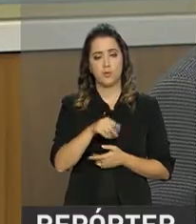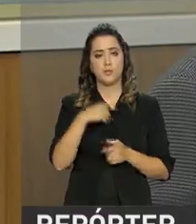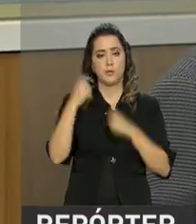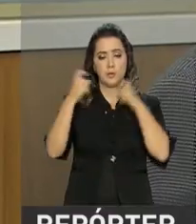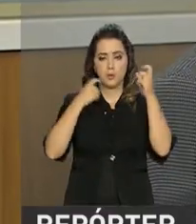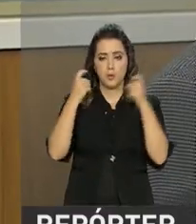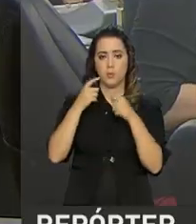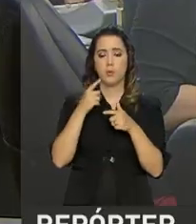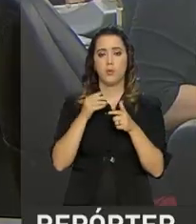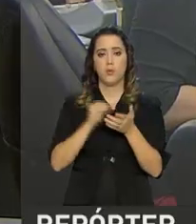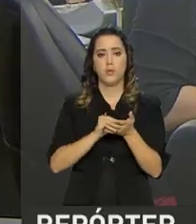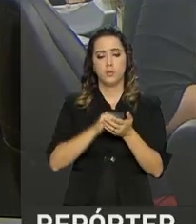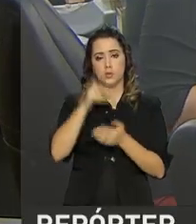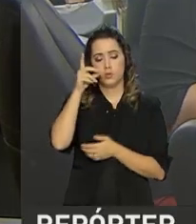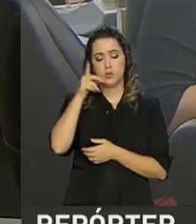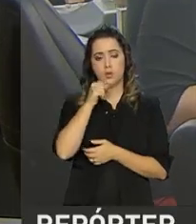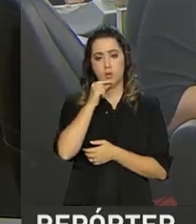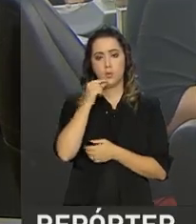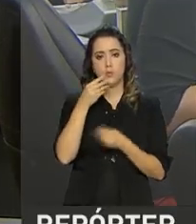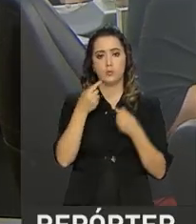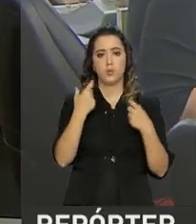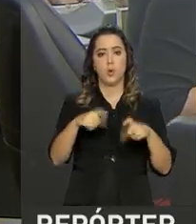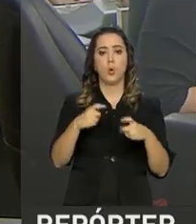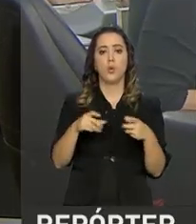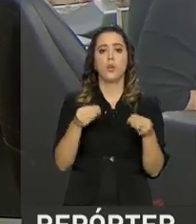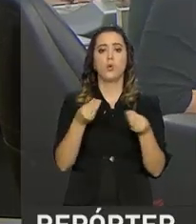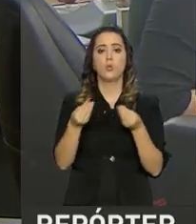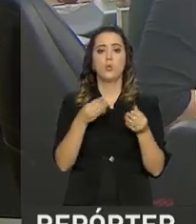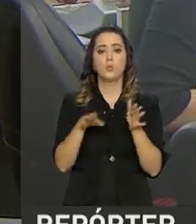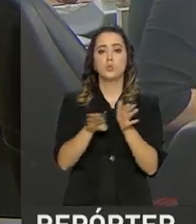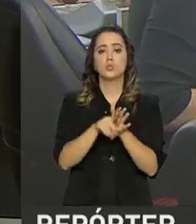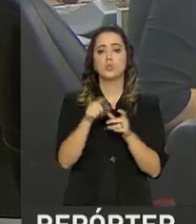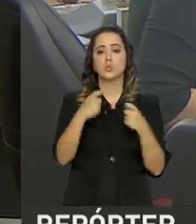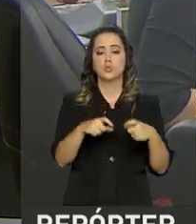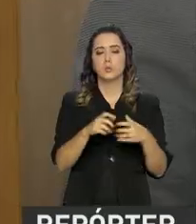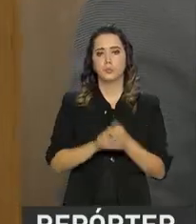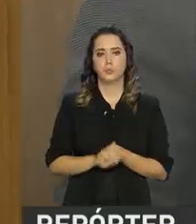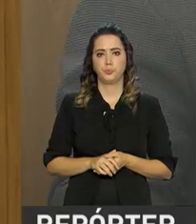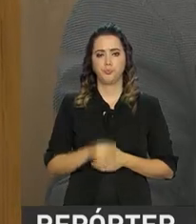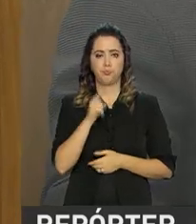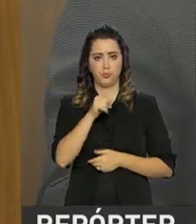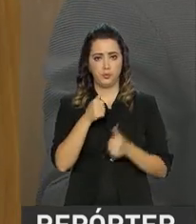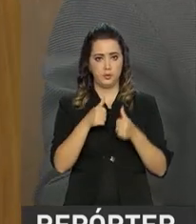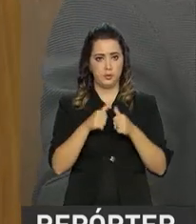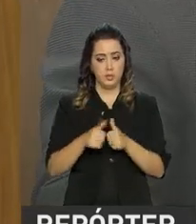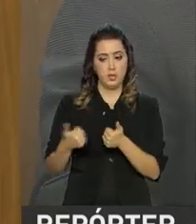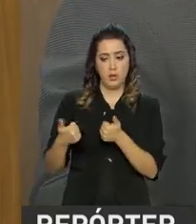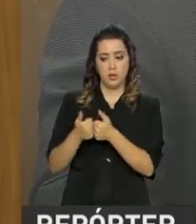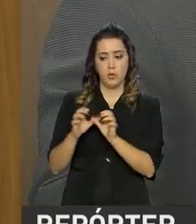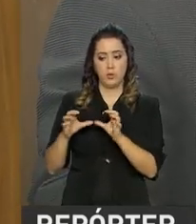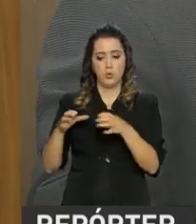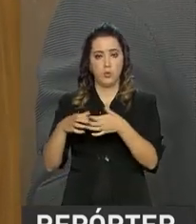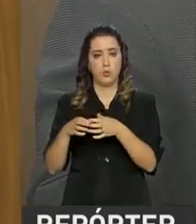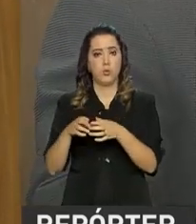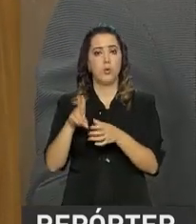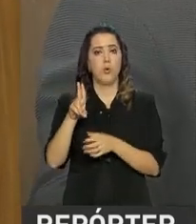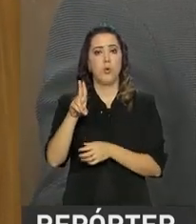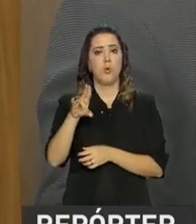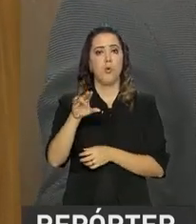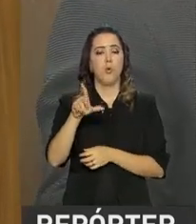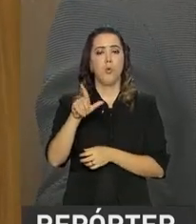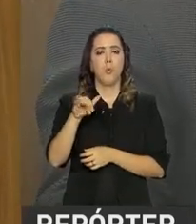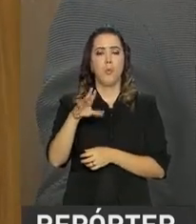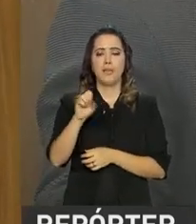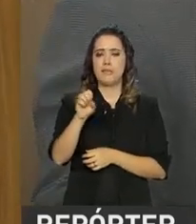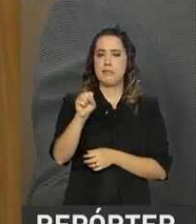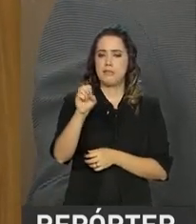fazer e quem é de brasília onde é que fica esse espaço como é que chegar lá o espaço fica uma parte do centro de convenções ulysses guimarães ea